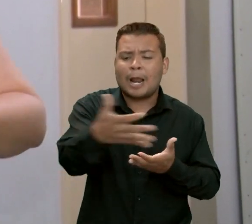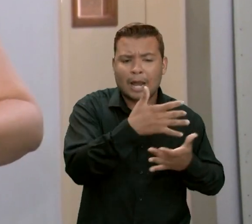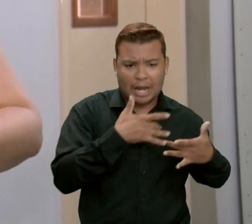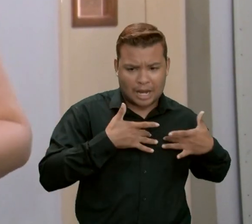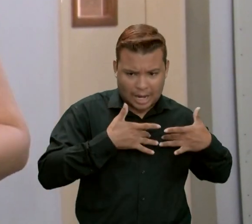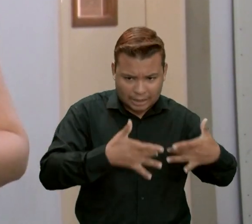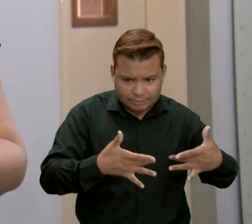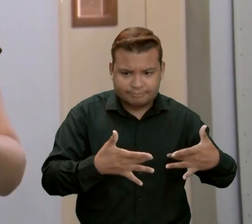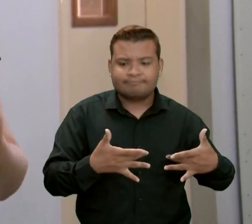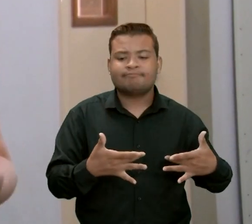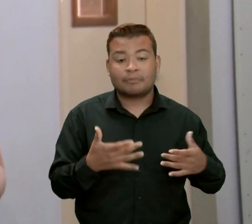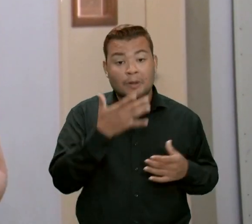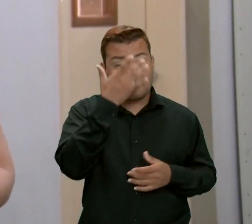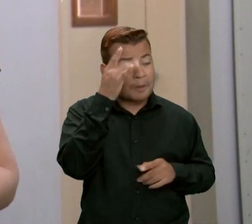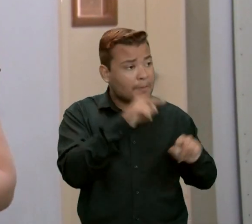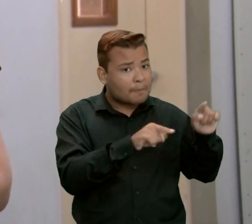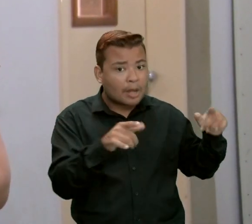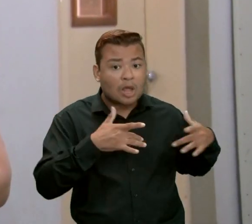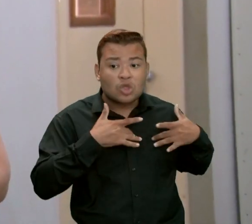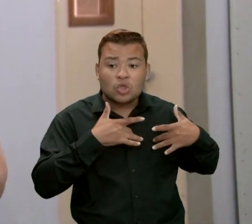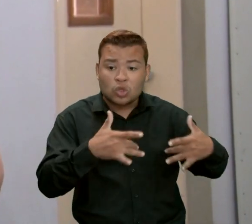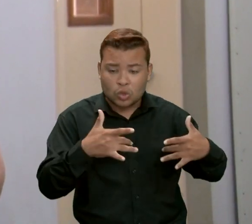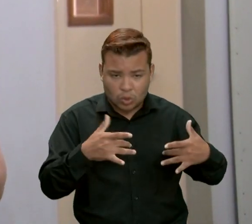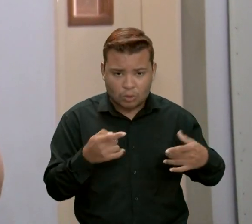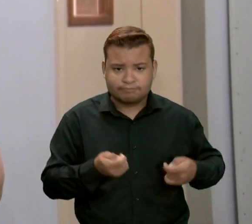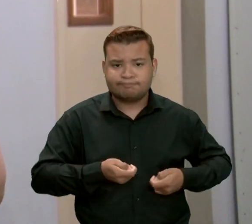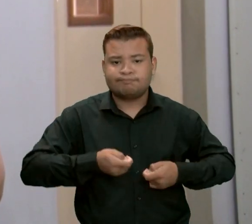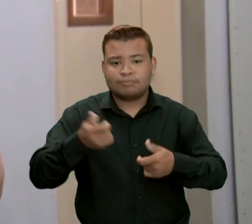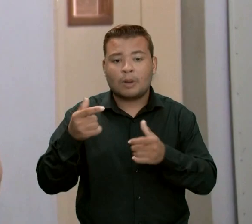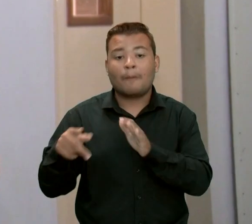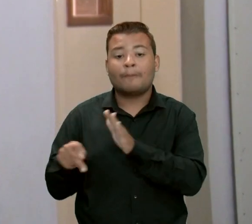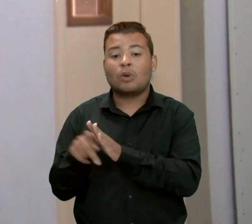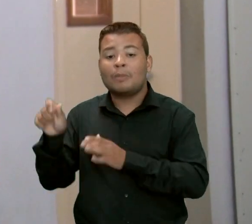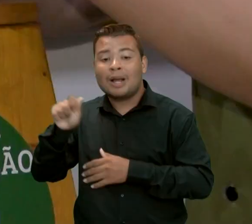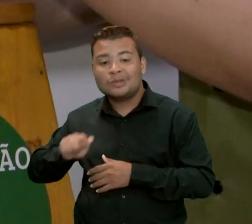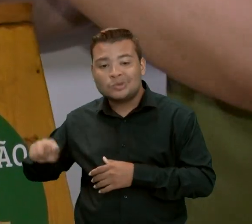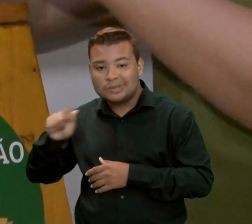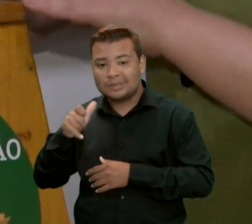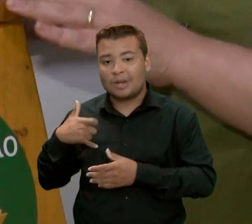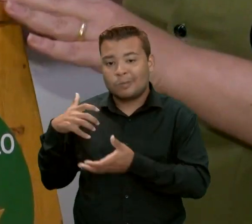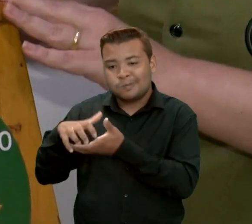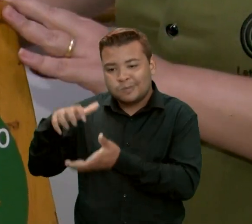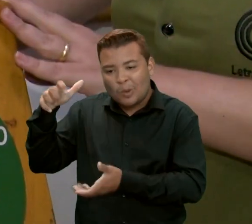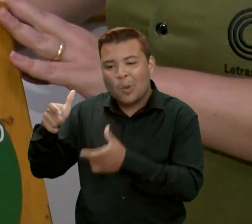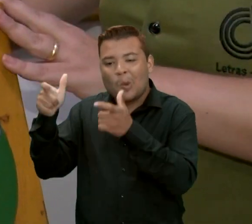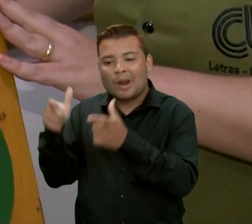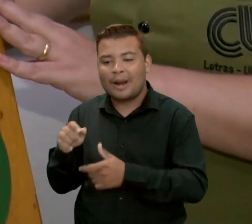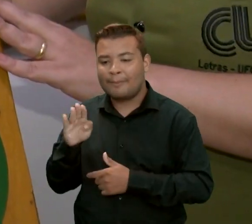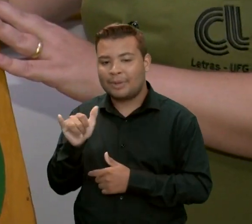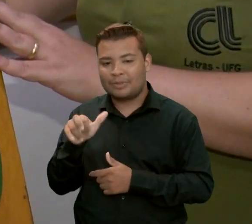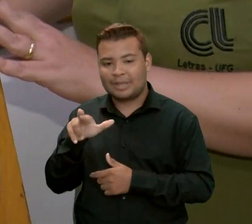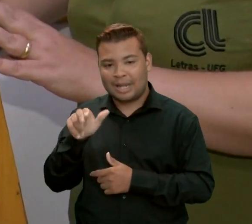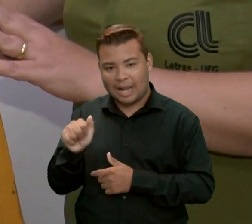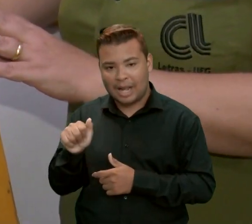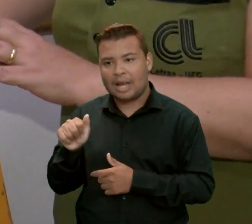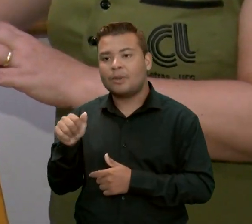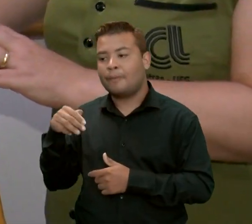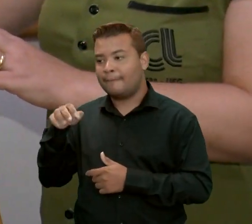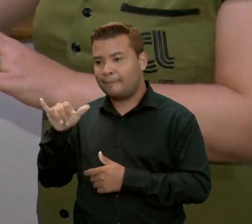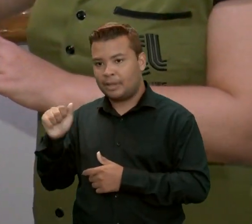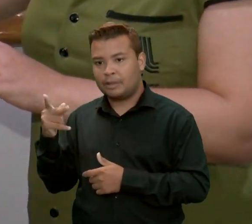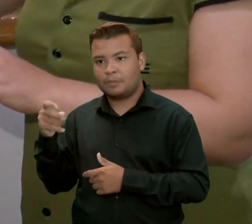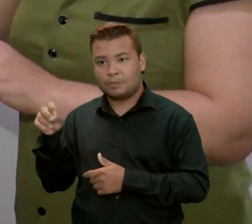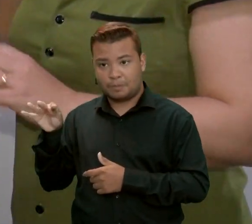com doações para a Associação dos Idosos lá do Balneário Meia Ponte. Apesar do nome ser Associação dos Idosos,